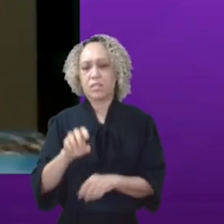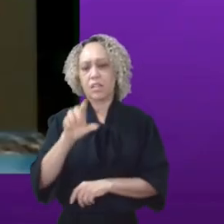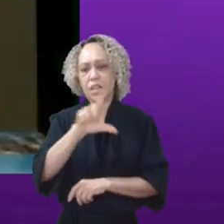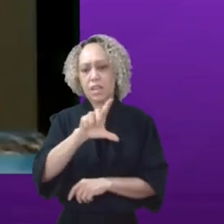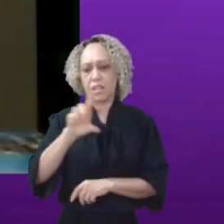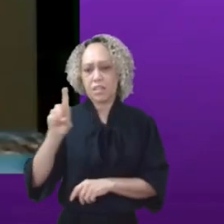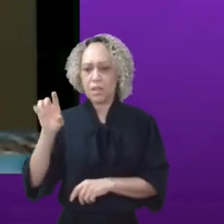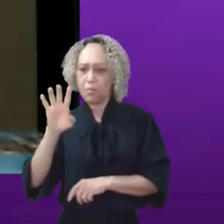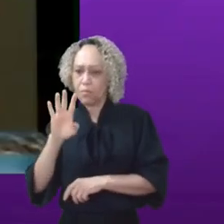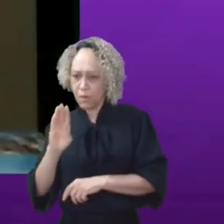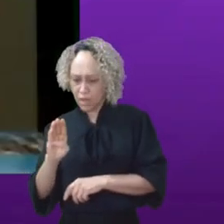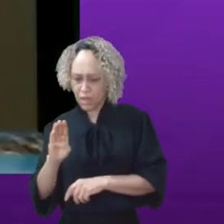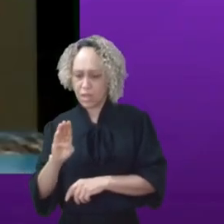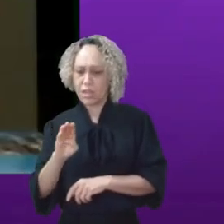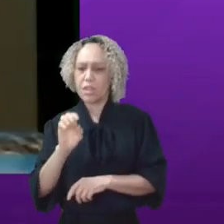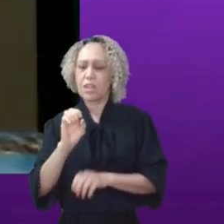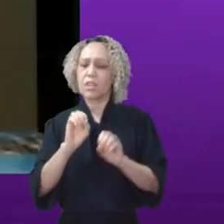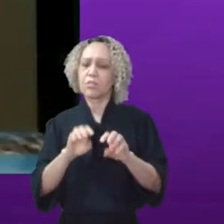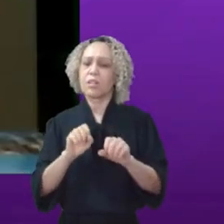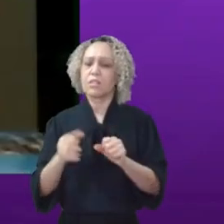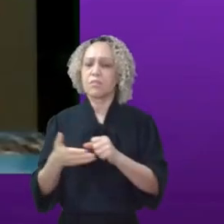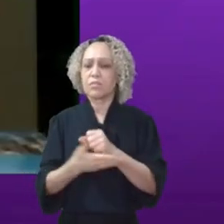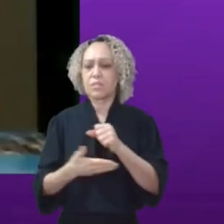ela trata da criança desde